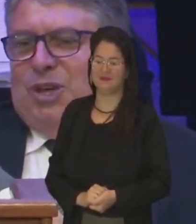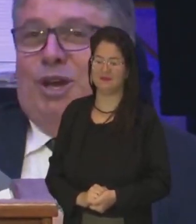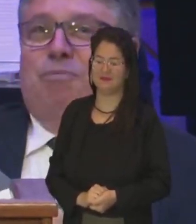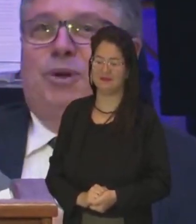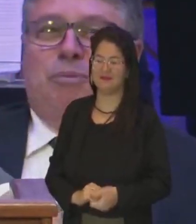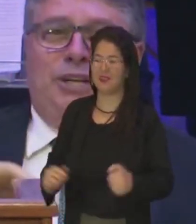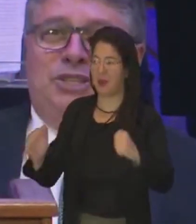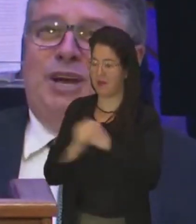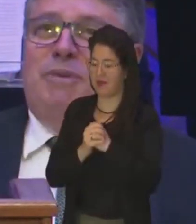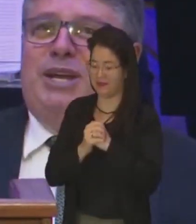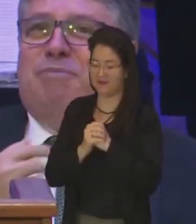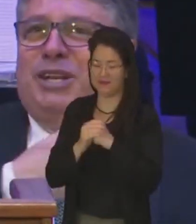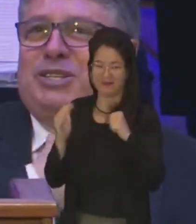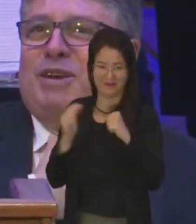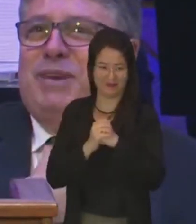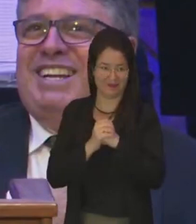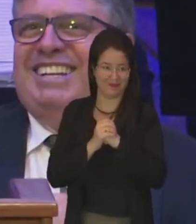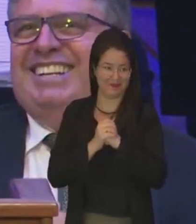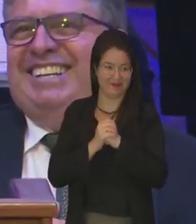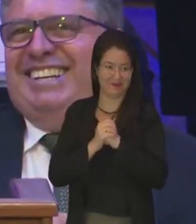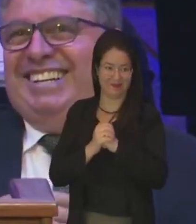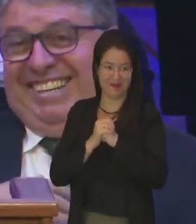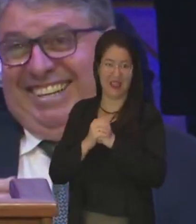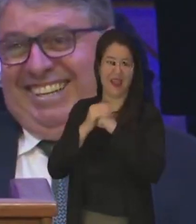Totané, amém?